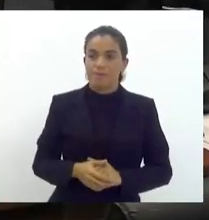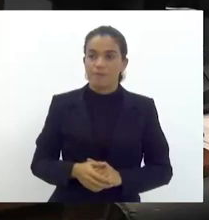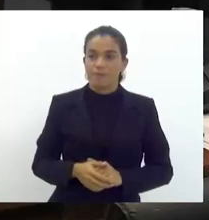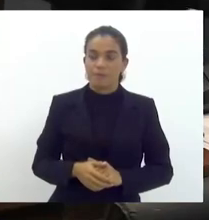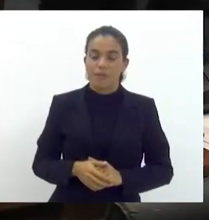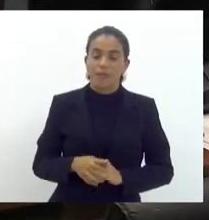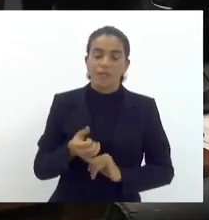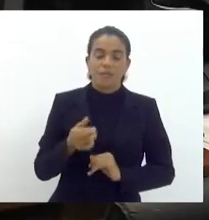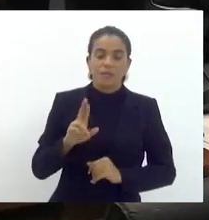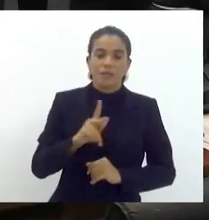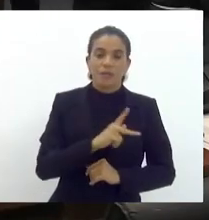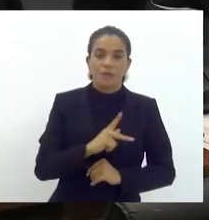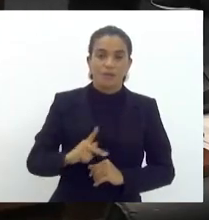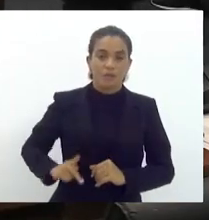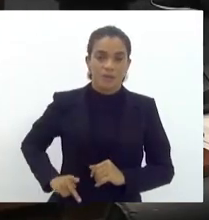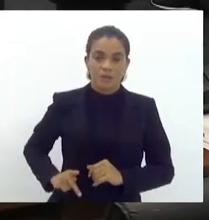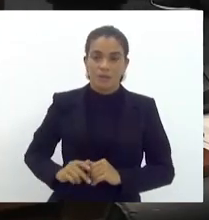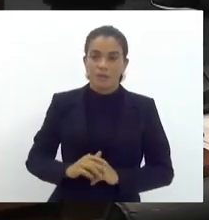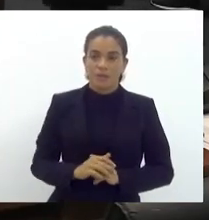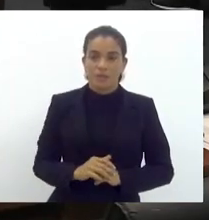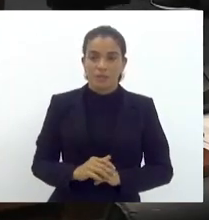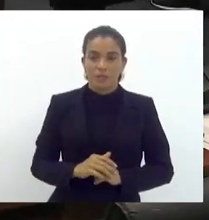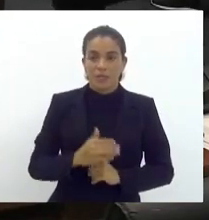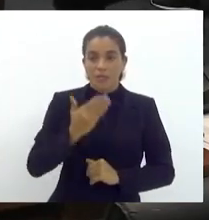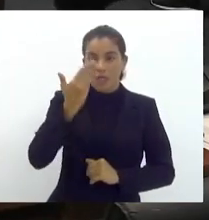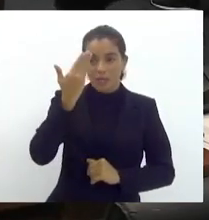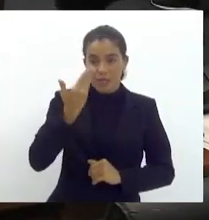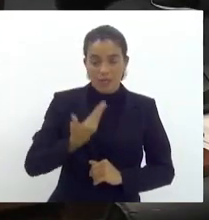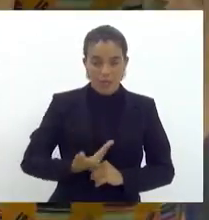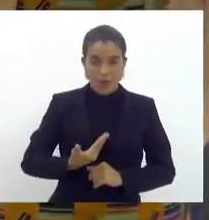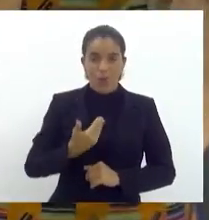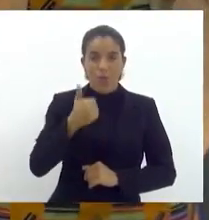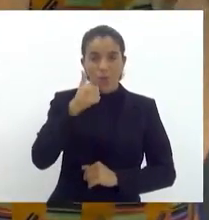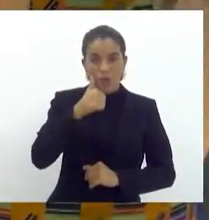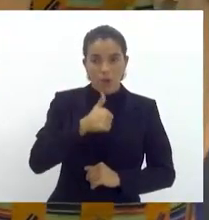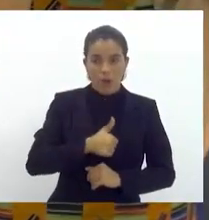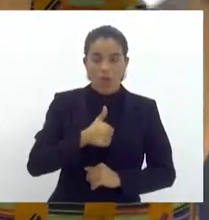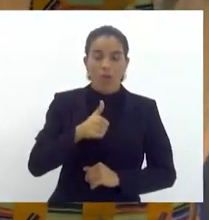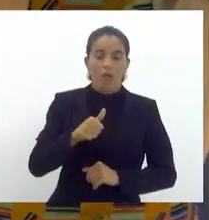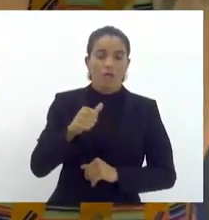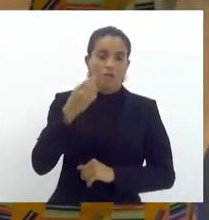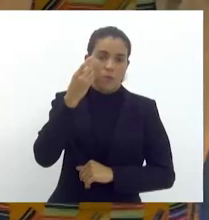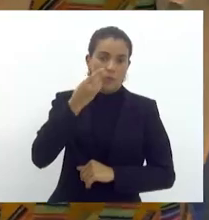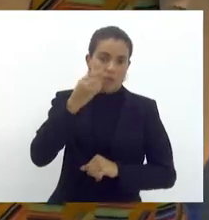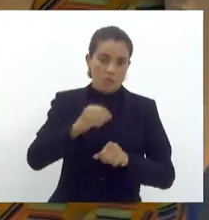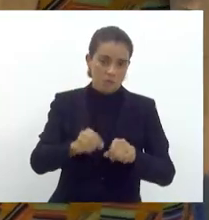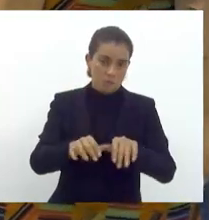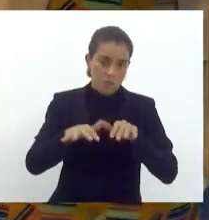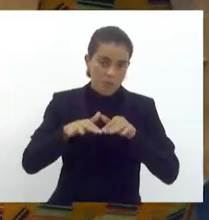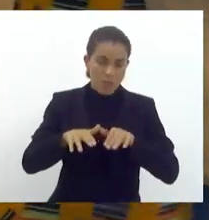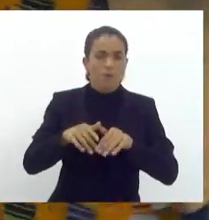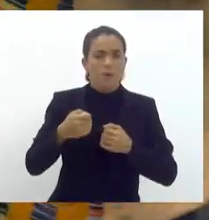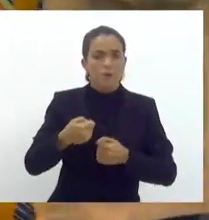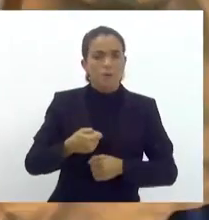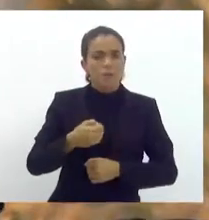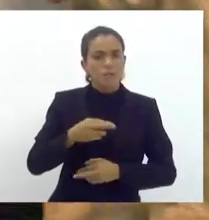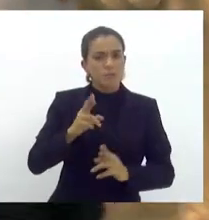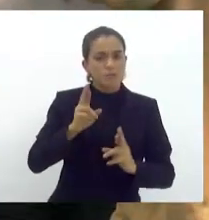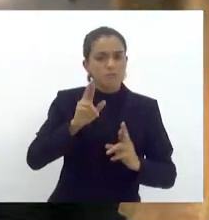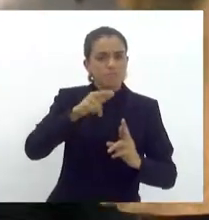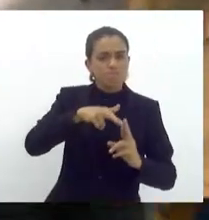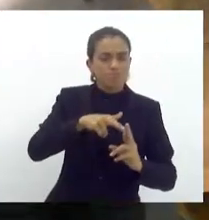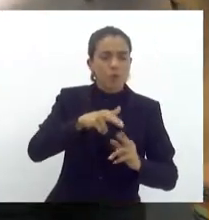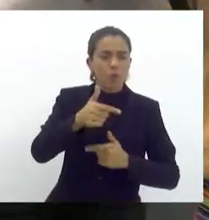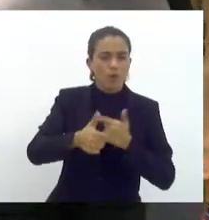senhor presidente eu enquanto mulher enquanto a parlamentar precisa que reconhecer o trabalho